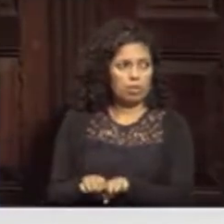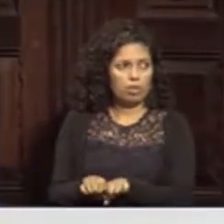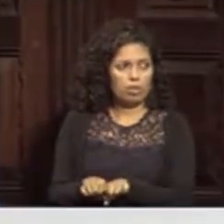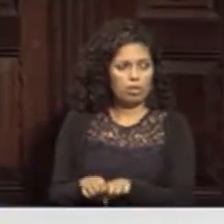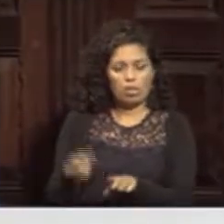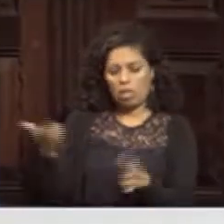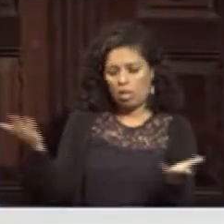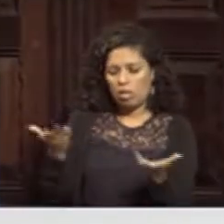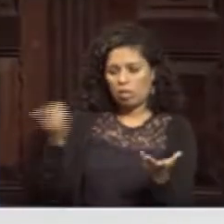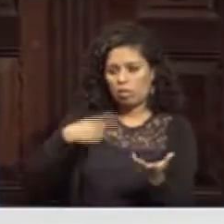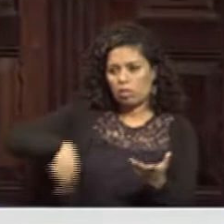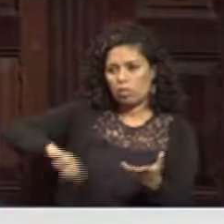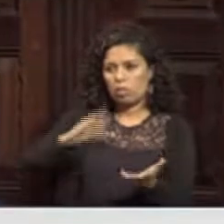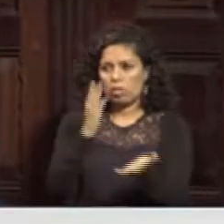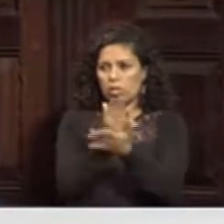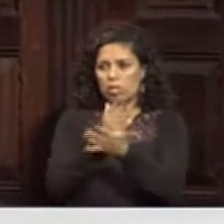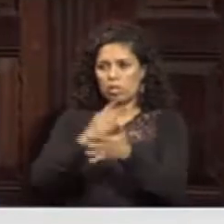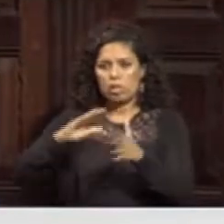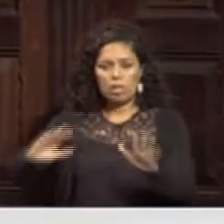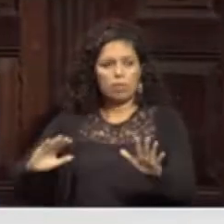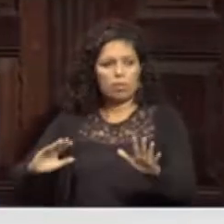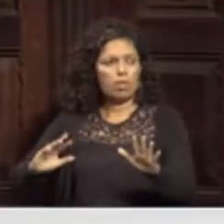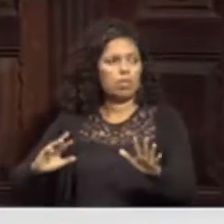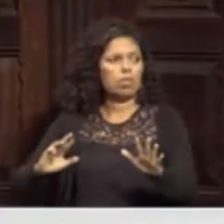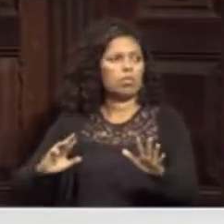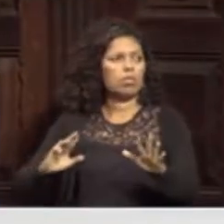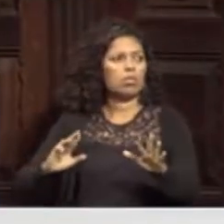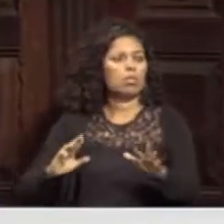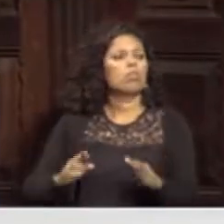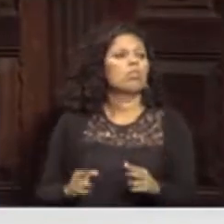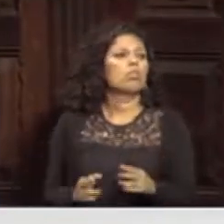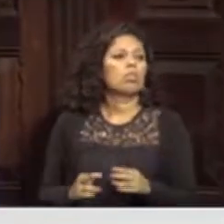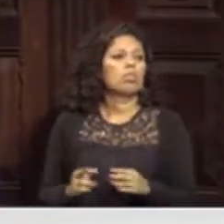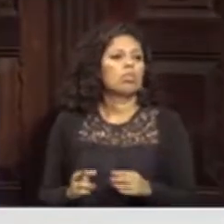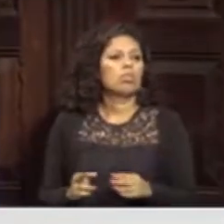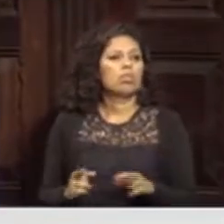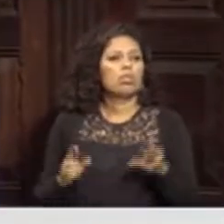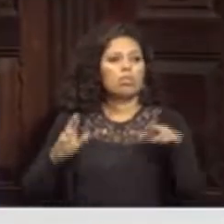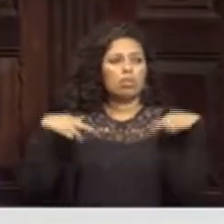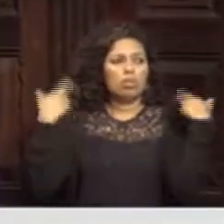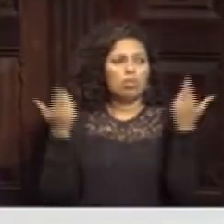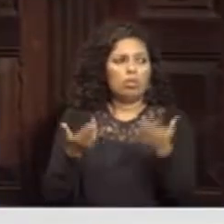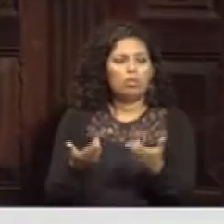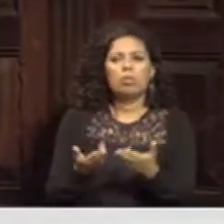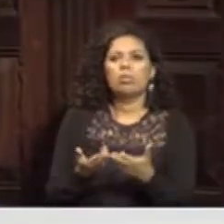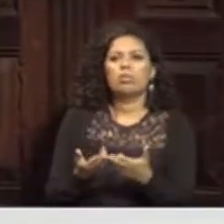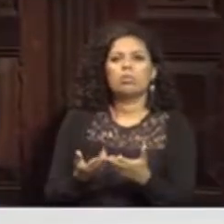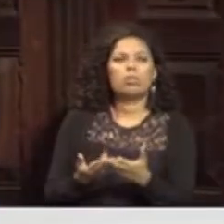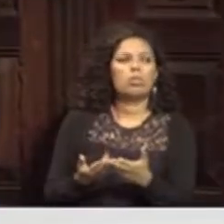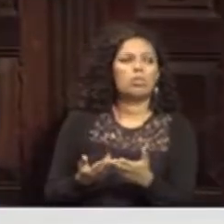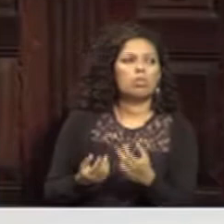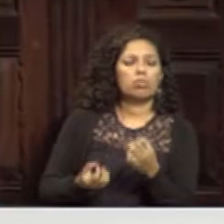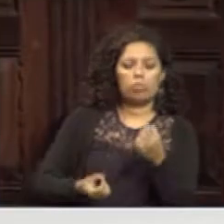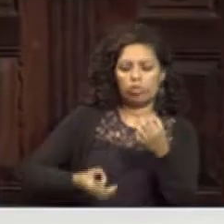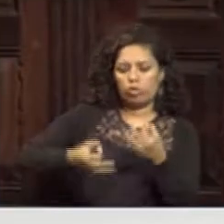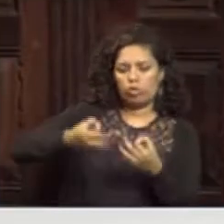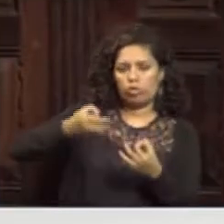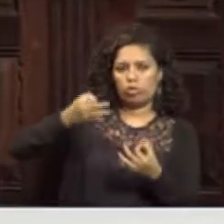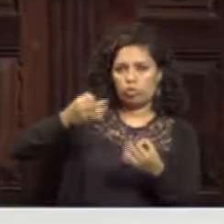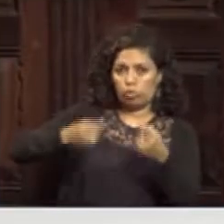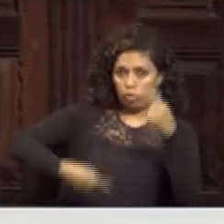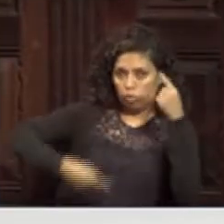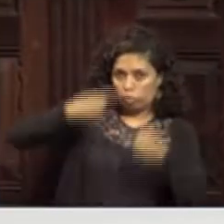vamos encerrar o período que é possível se discutir a matéria no